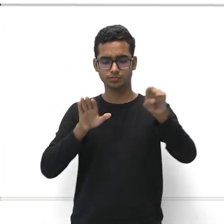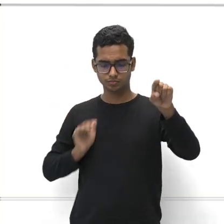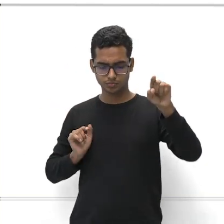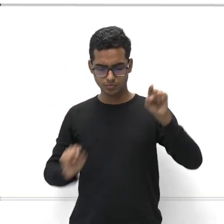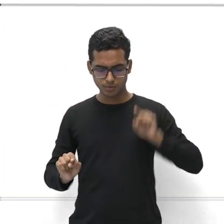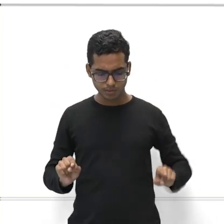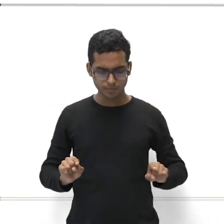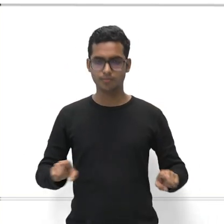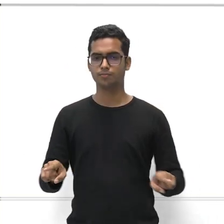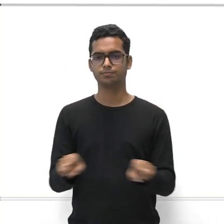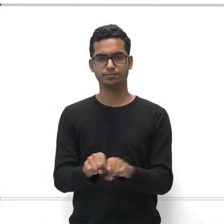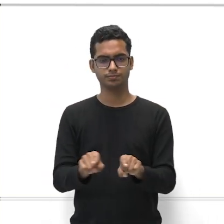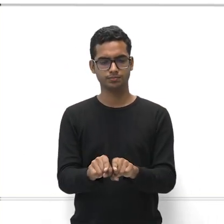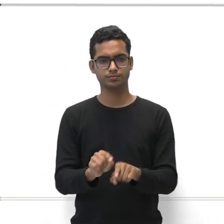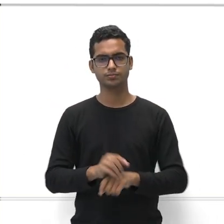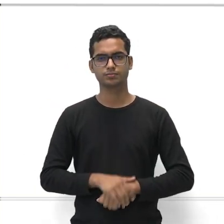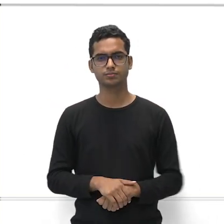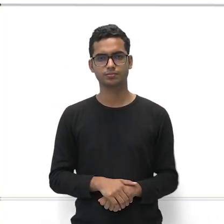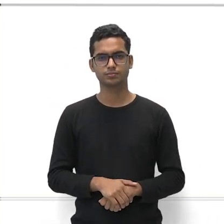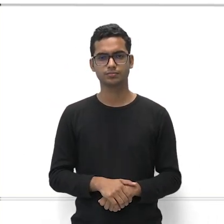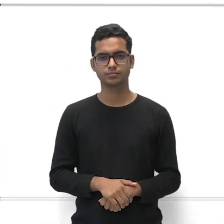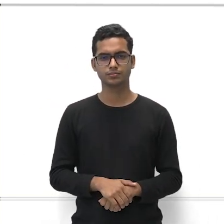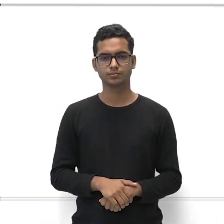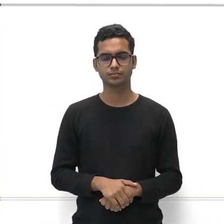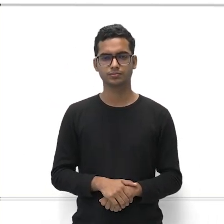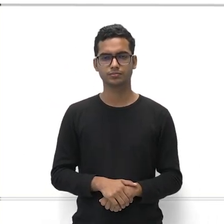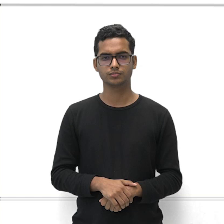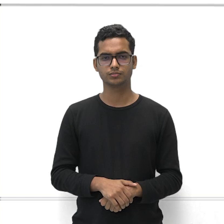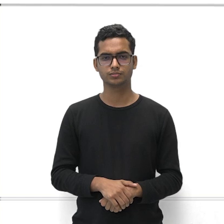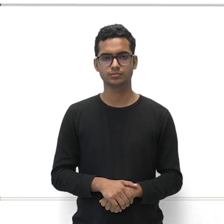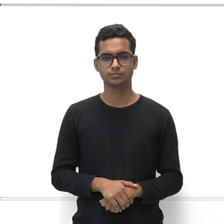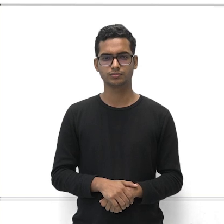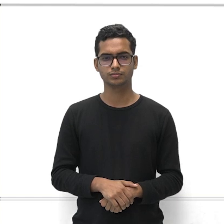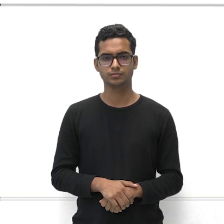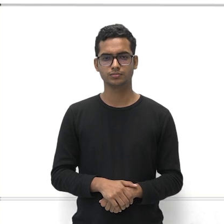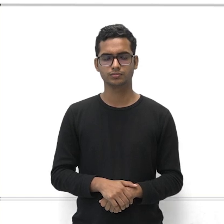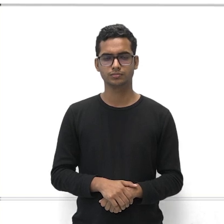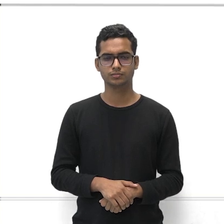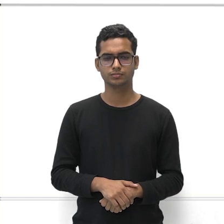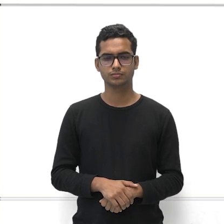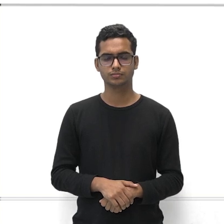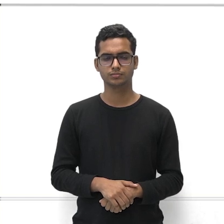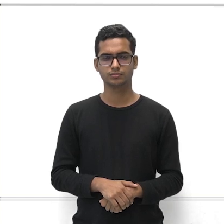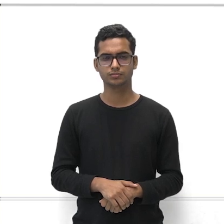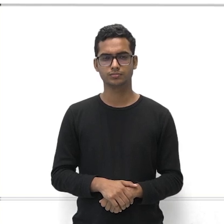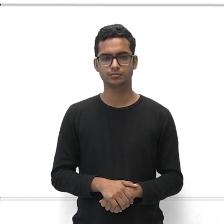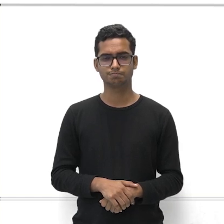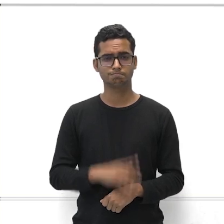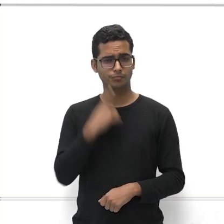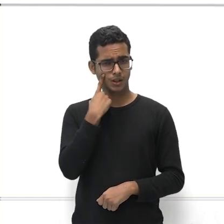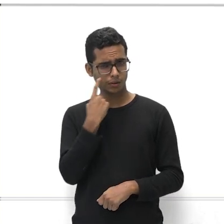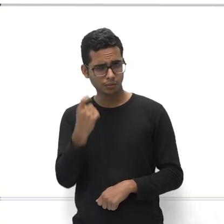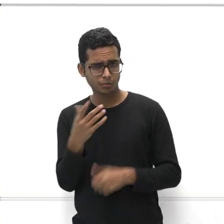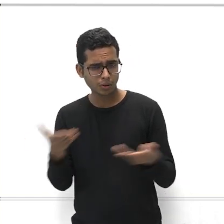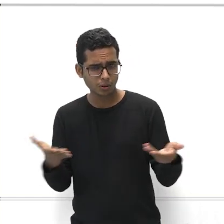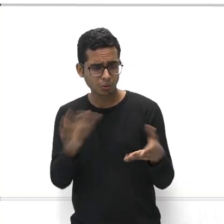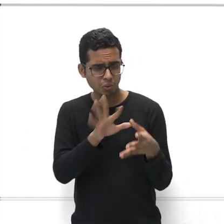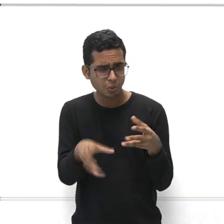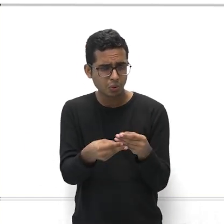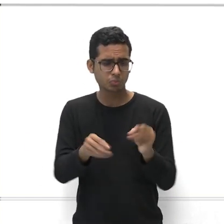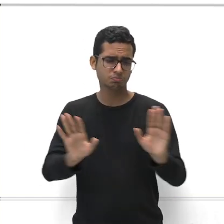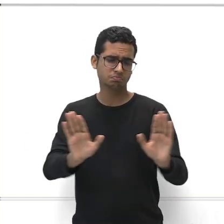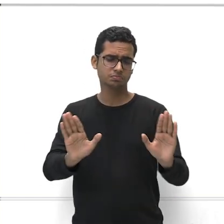embaixo. Esses pontos aqui embaixo, certo? Eles não vão nos interessar, eles não vão contribuir para a construção.